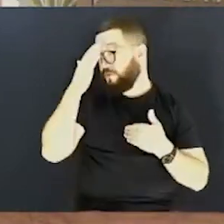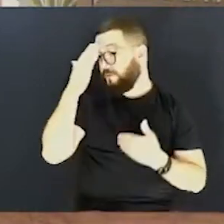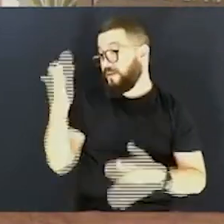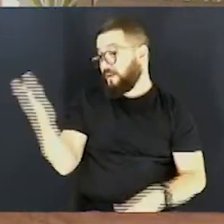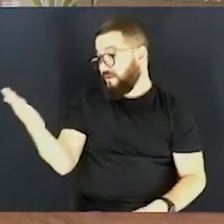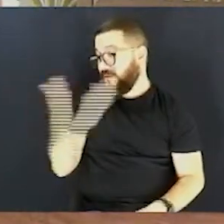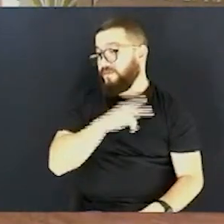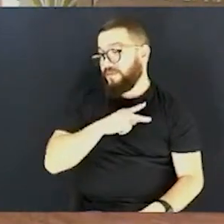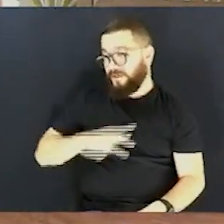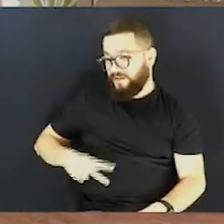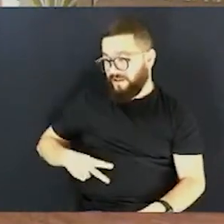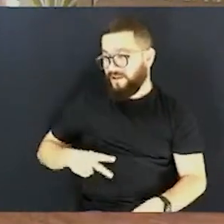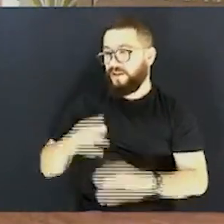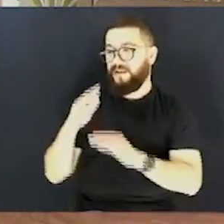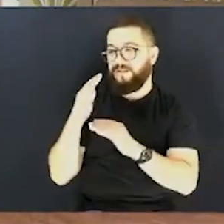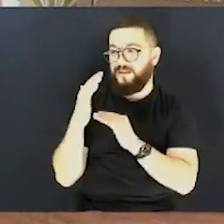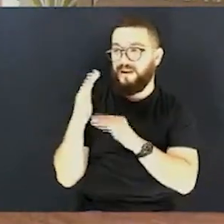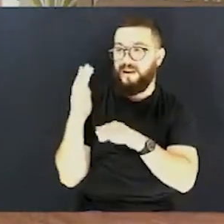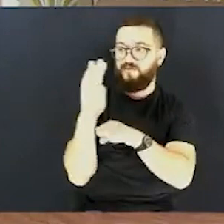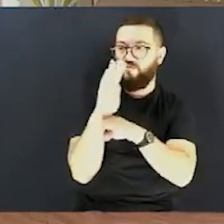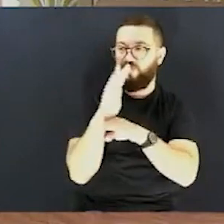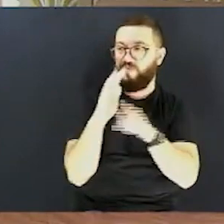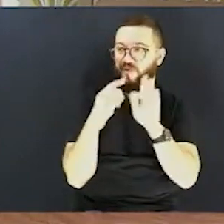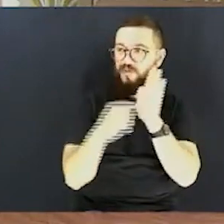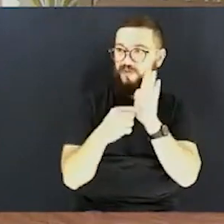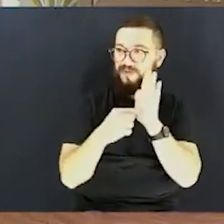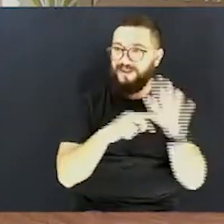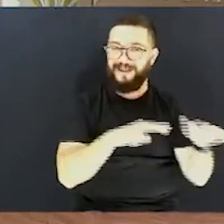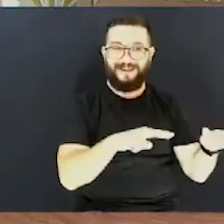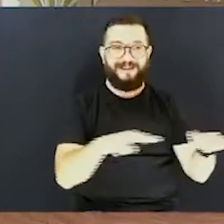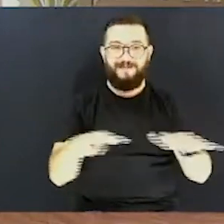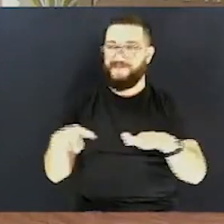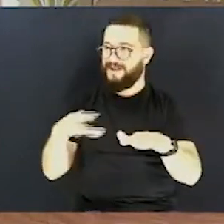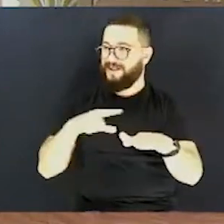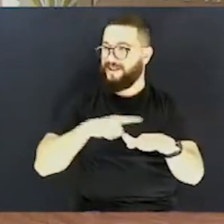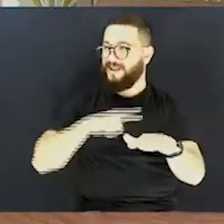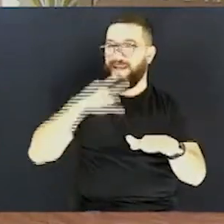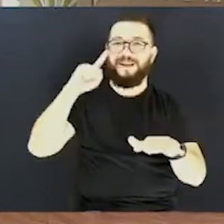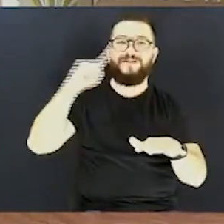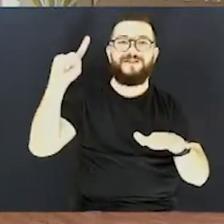projeto nessa semana em que comemoramos o Dia da Criança,